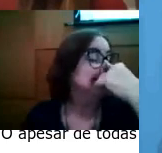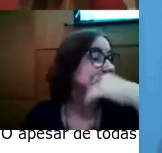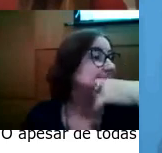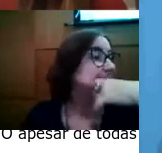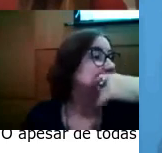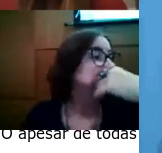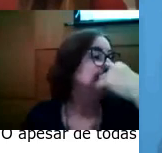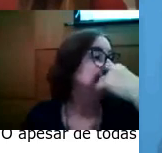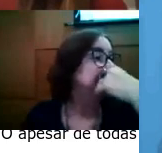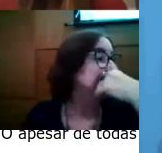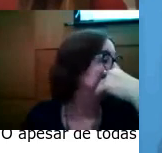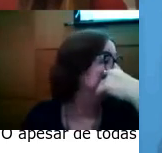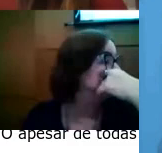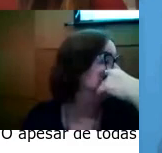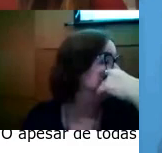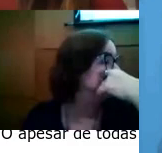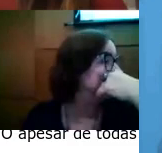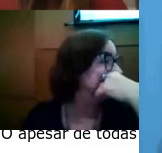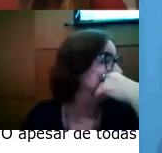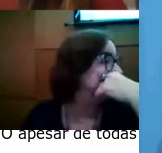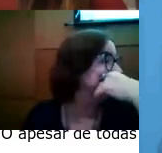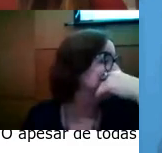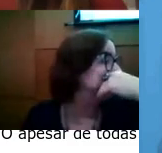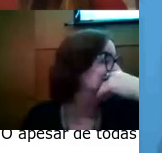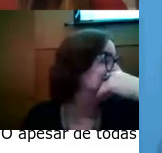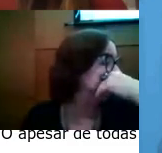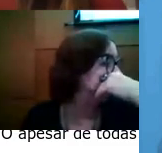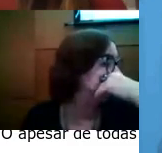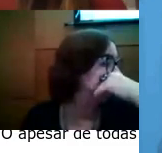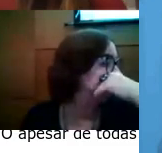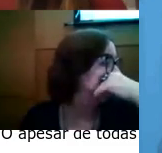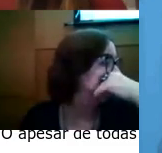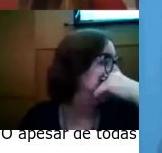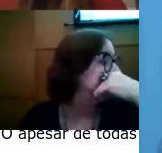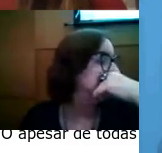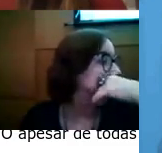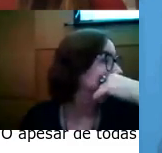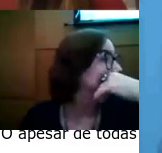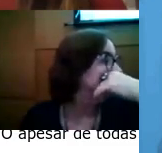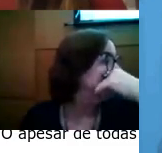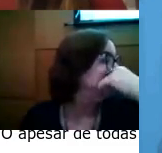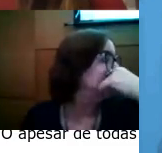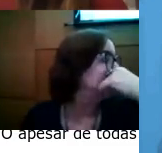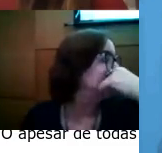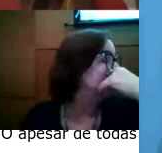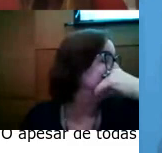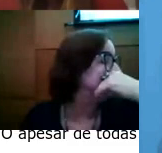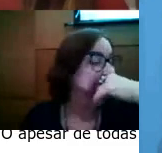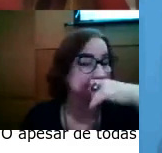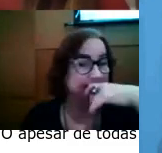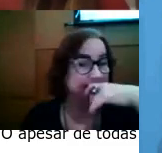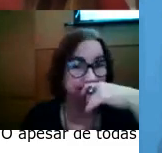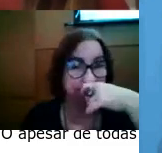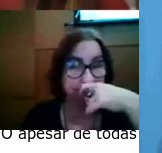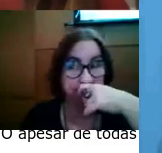muito bom quando a gente pode contar com a enfermeira quando a gente pode contar com a técnica quando a gente pode contar